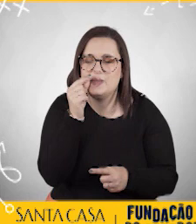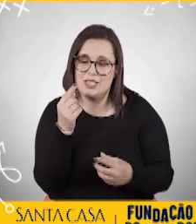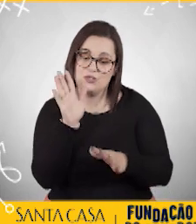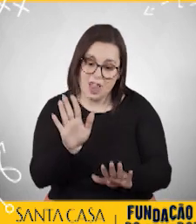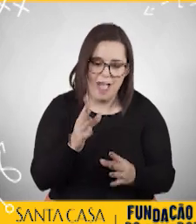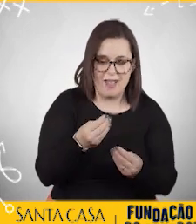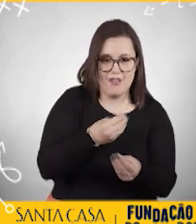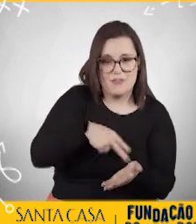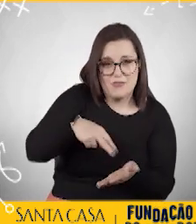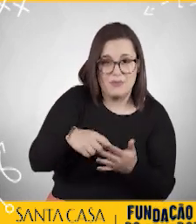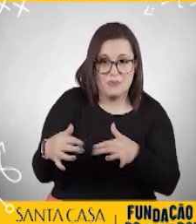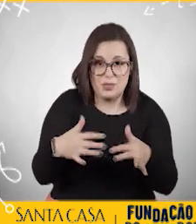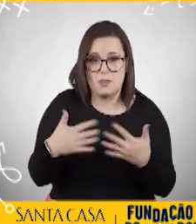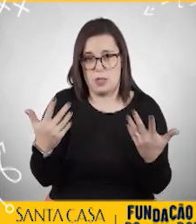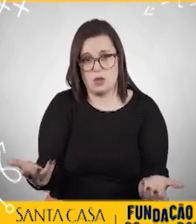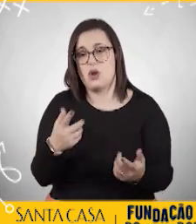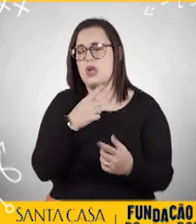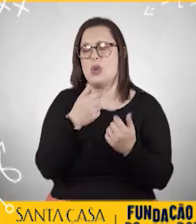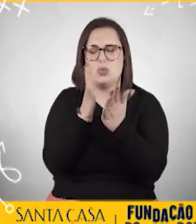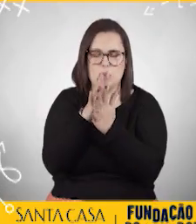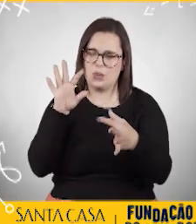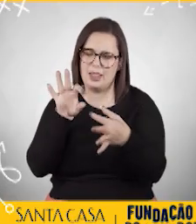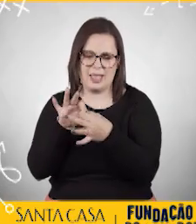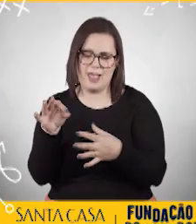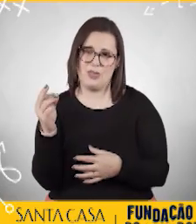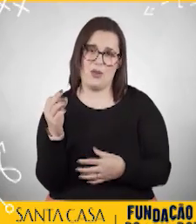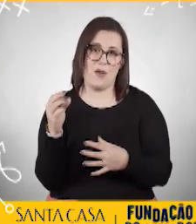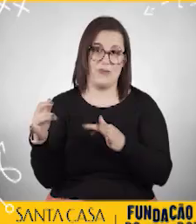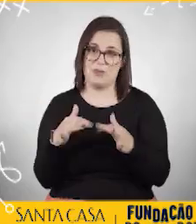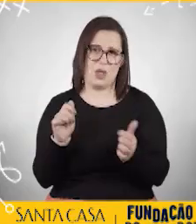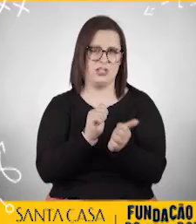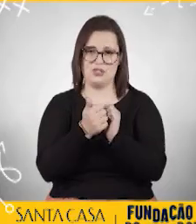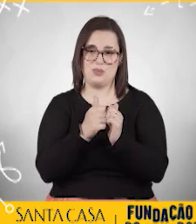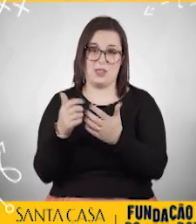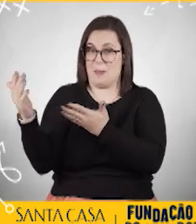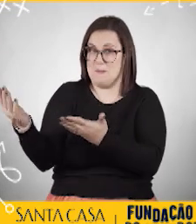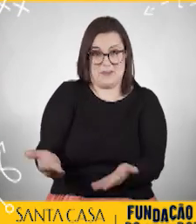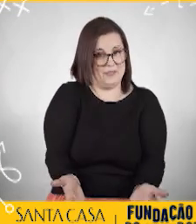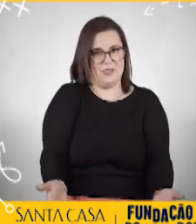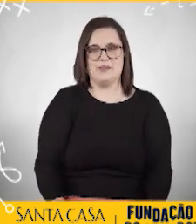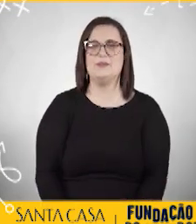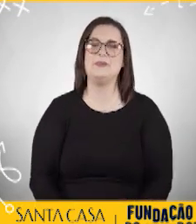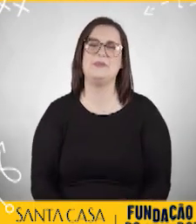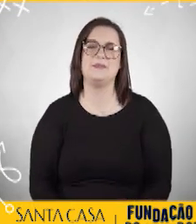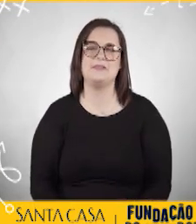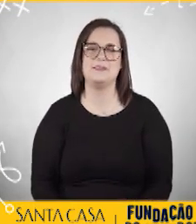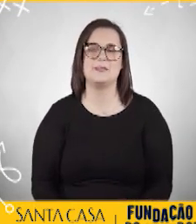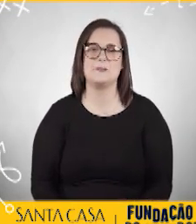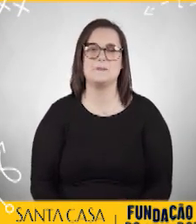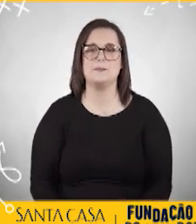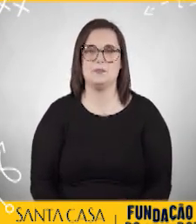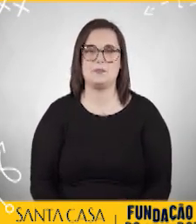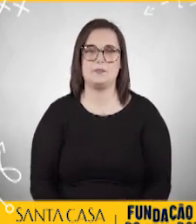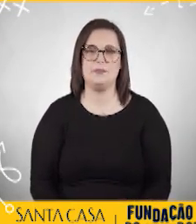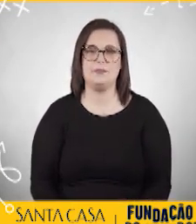futebol. Eles, tudo o que seja ligado ao futebol e desporto é bem-vindo, né?